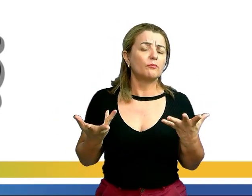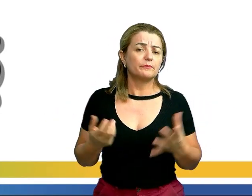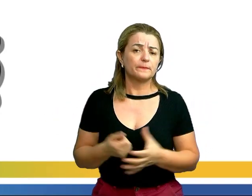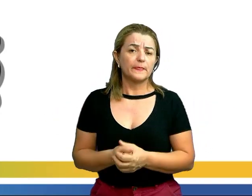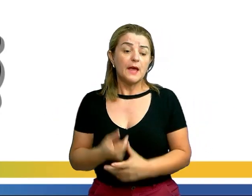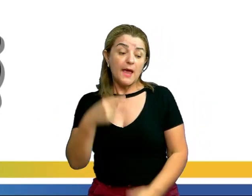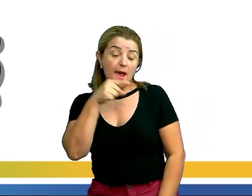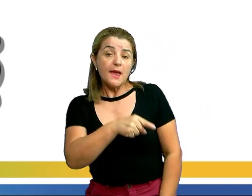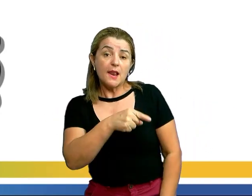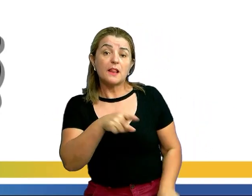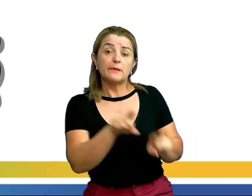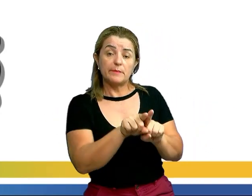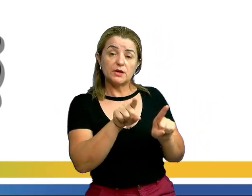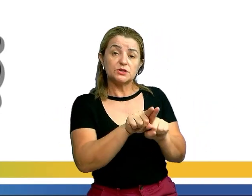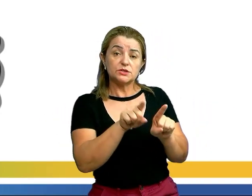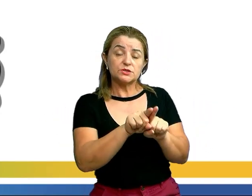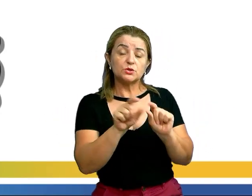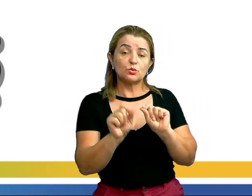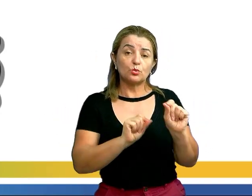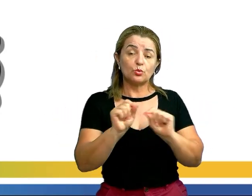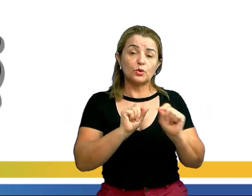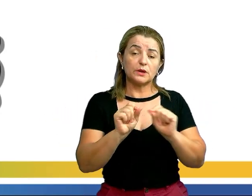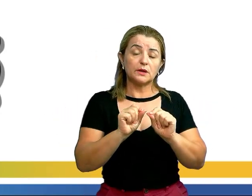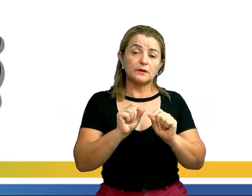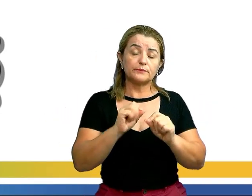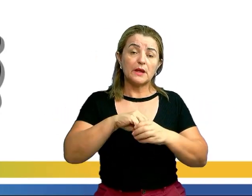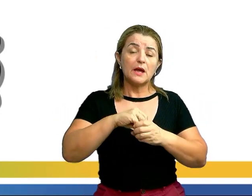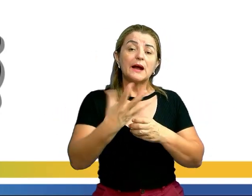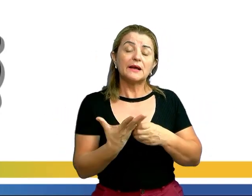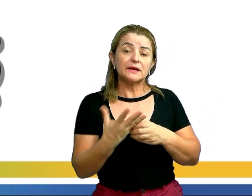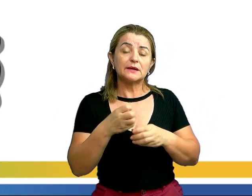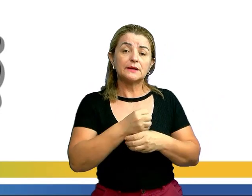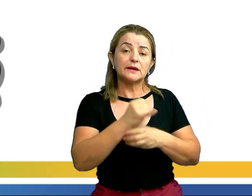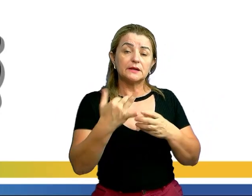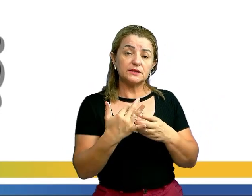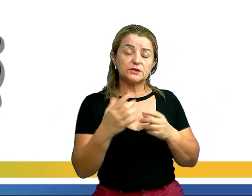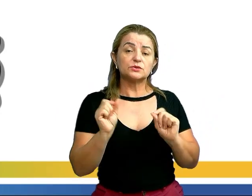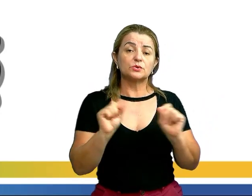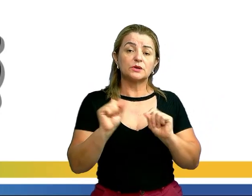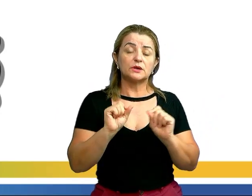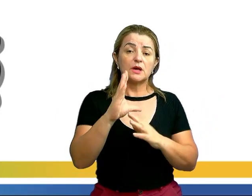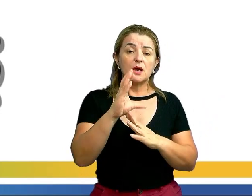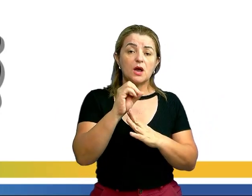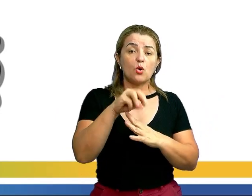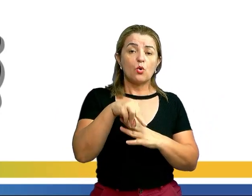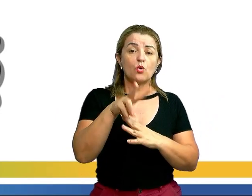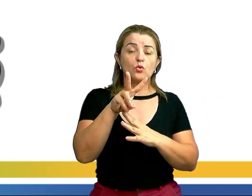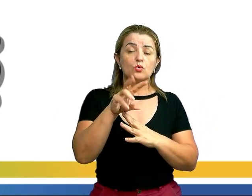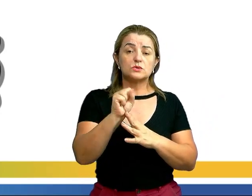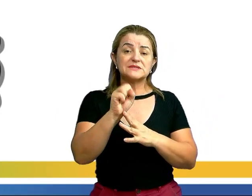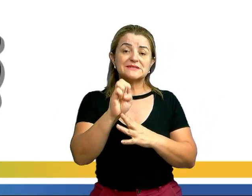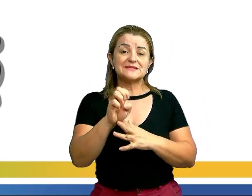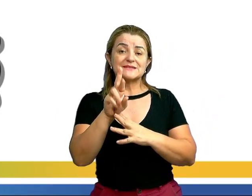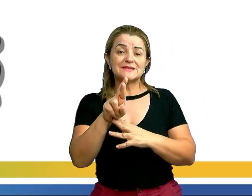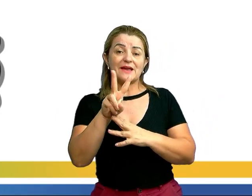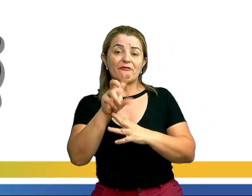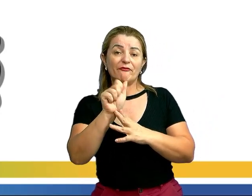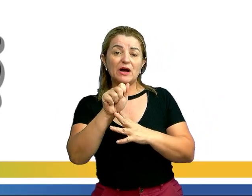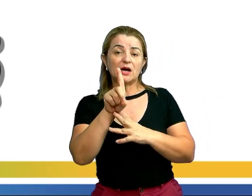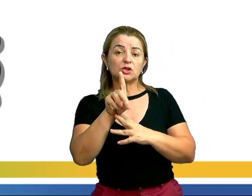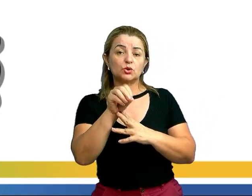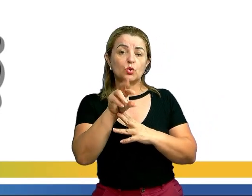ele também tinha como característica do seu governo populista o conservadorismo, né? Ele